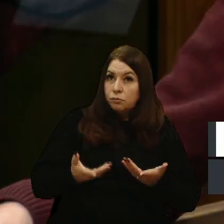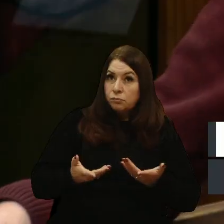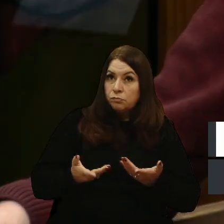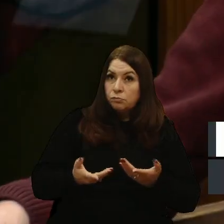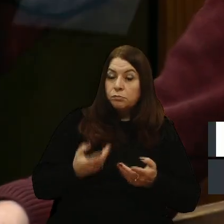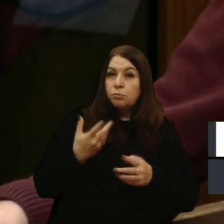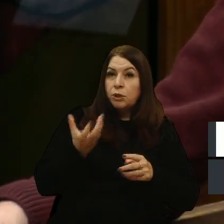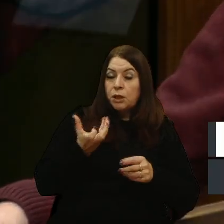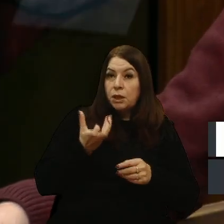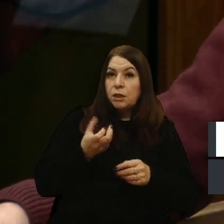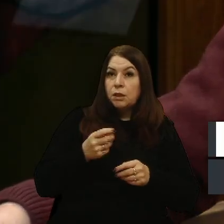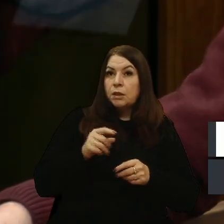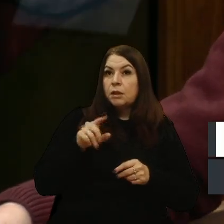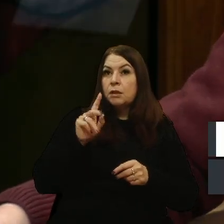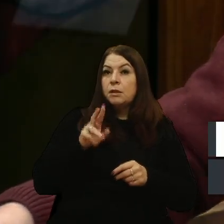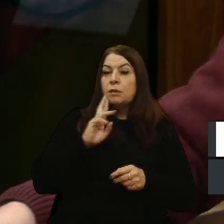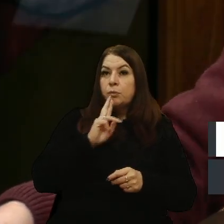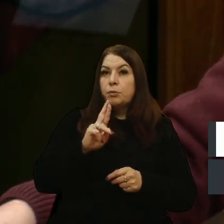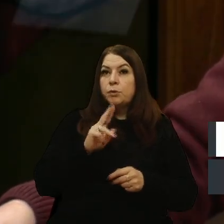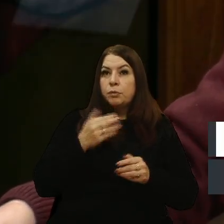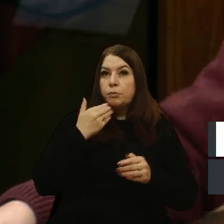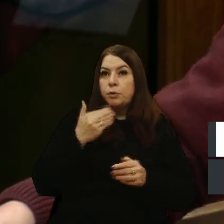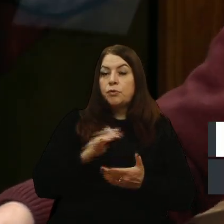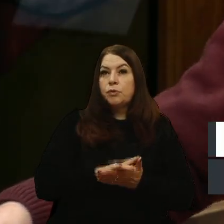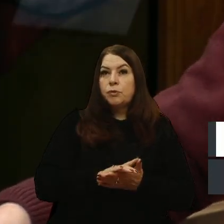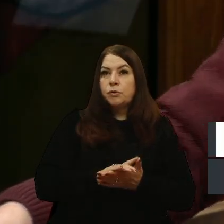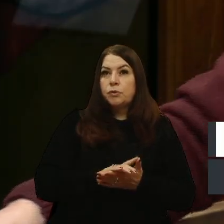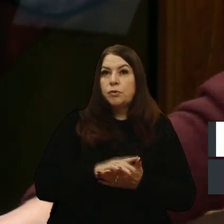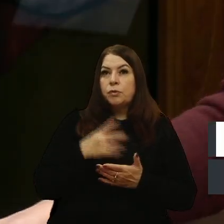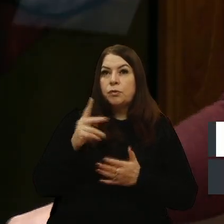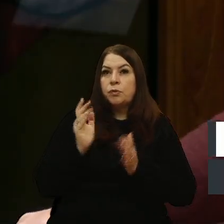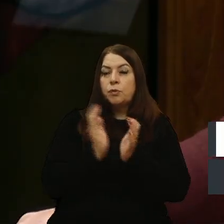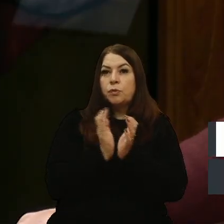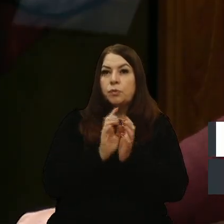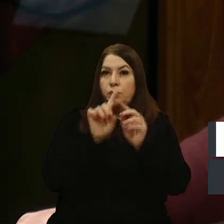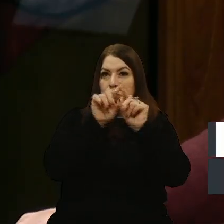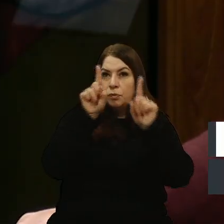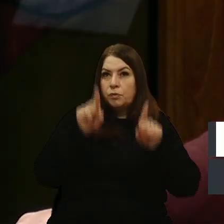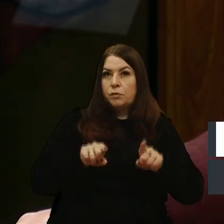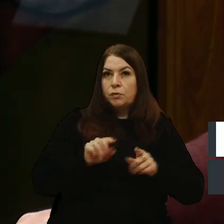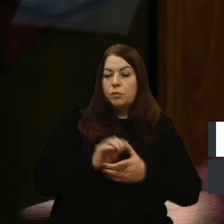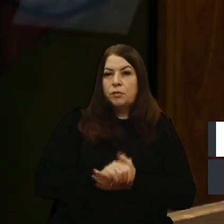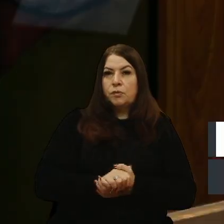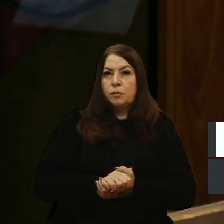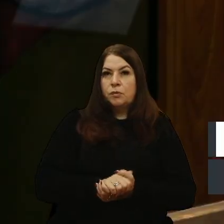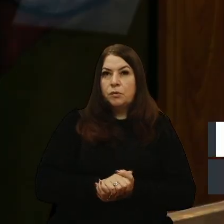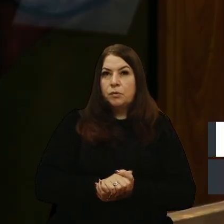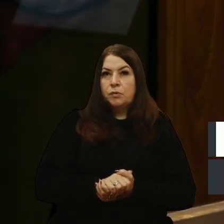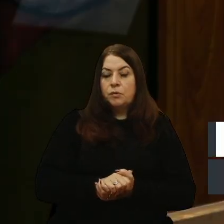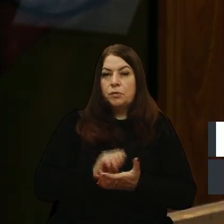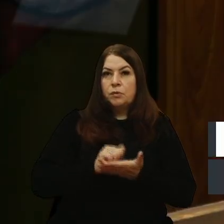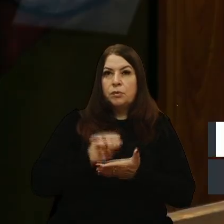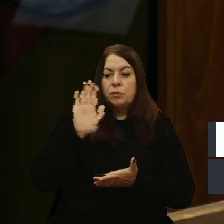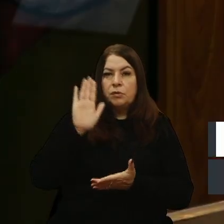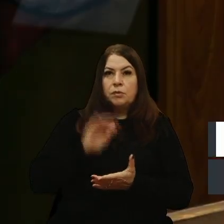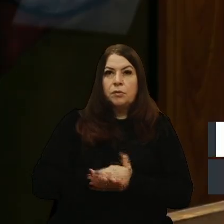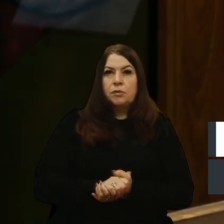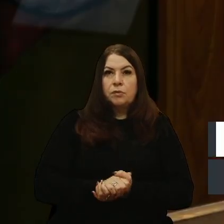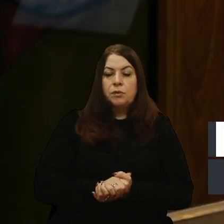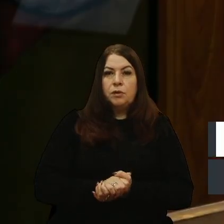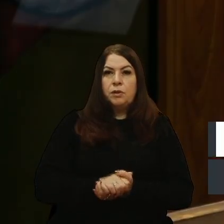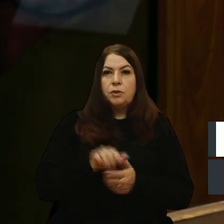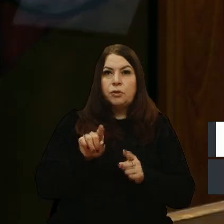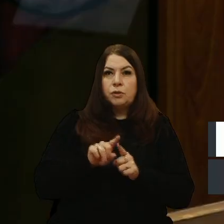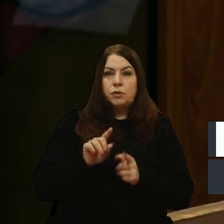quem responde esses pedidos de informação são os seus colegas servidores. Uma que às vezes de líder tem da que bancada deixar